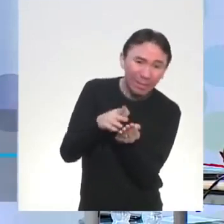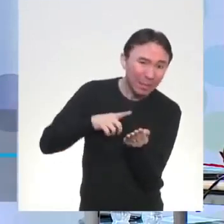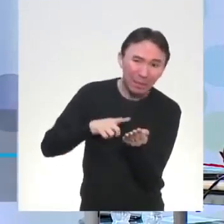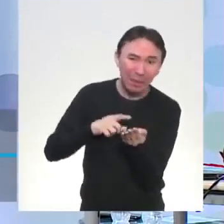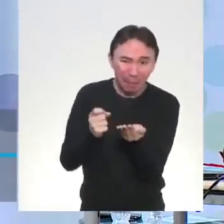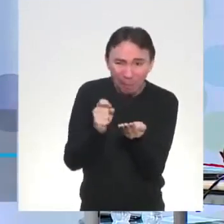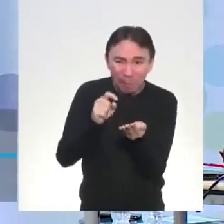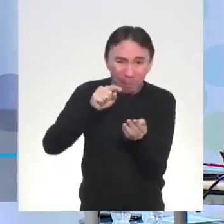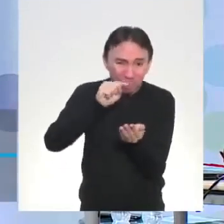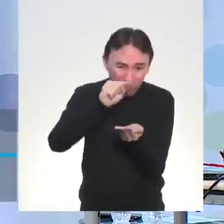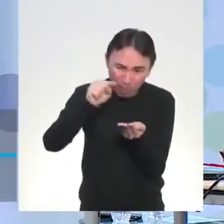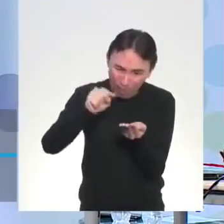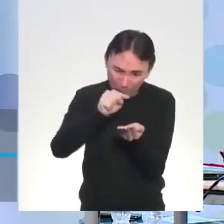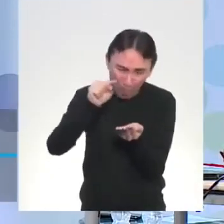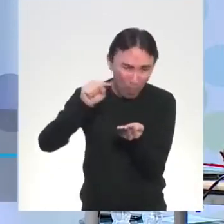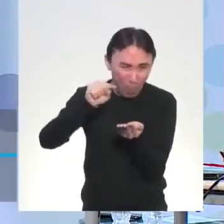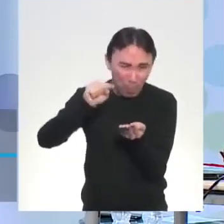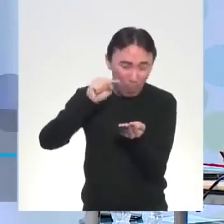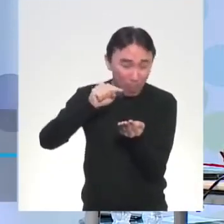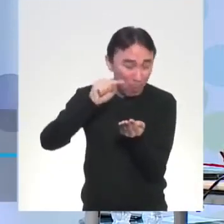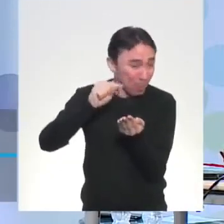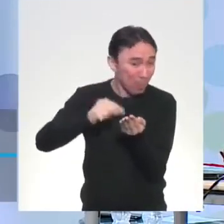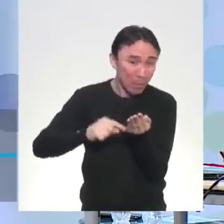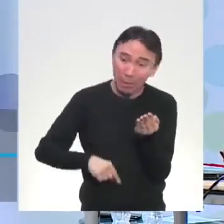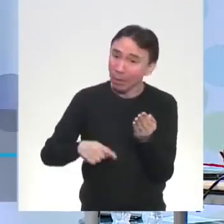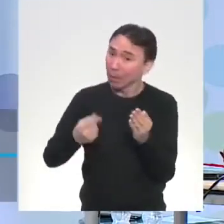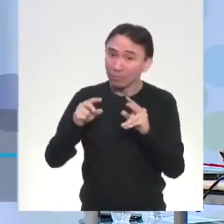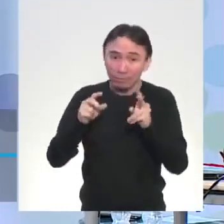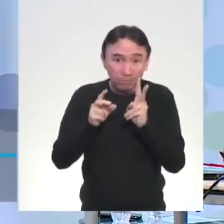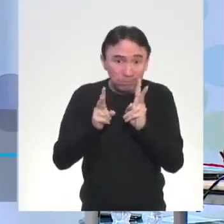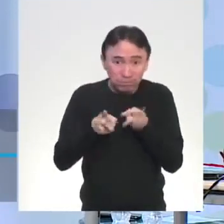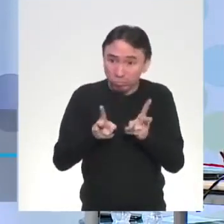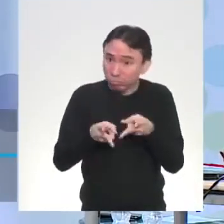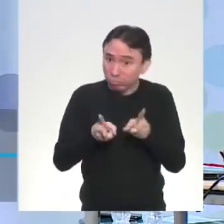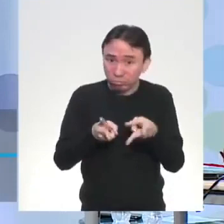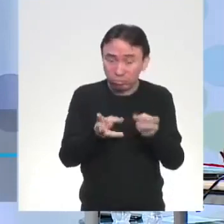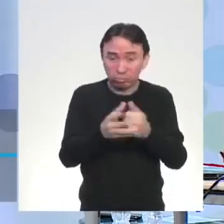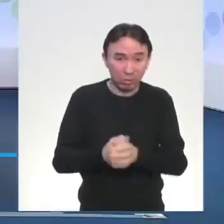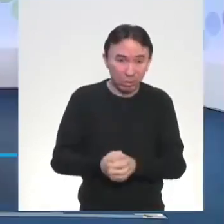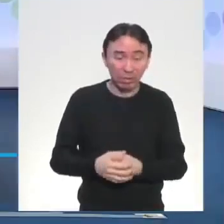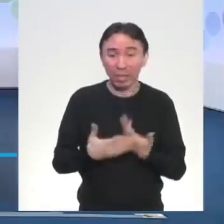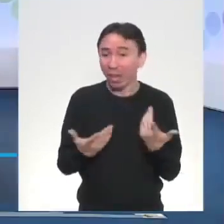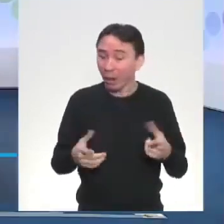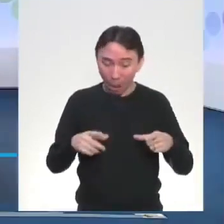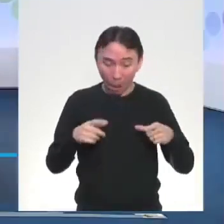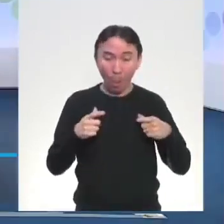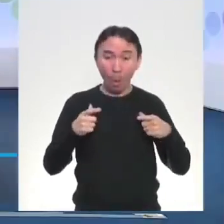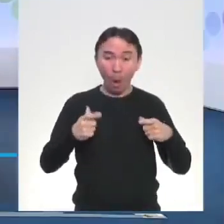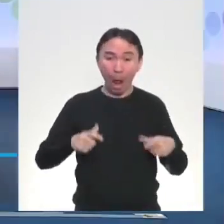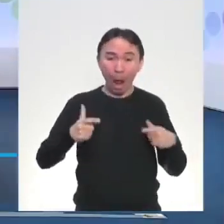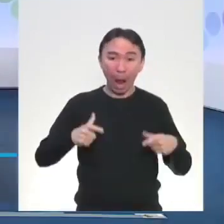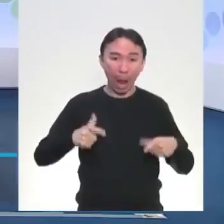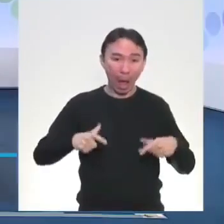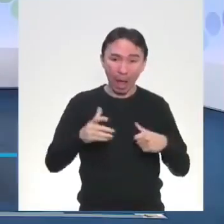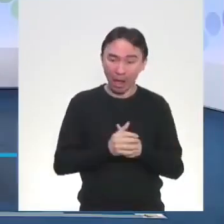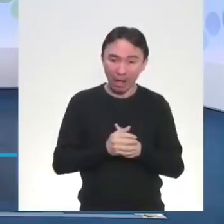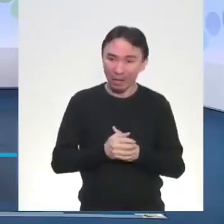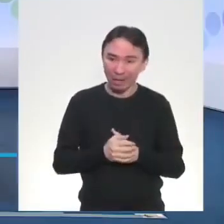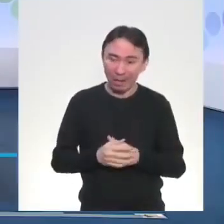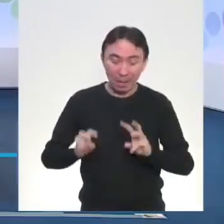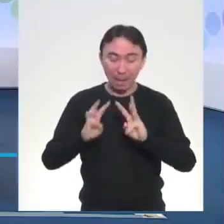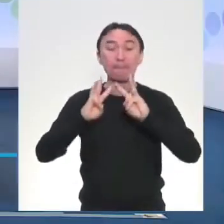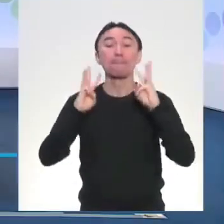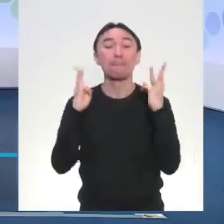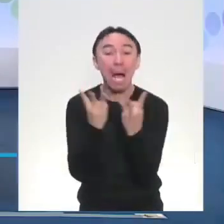pontos, né? Porque é um lugar, né? Um lugar, é abstrato, como você falou, né? Não é uma coisa que tem massa, não é uma coisa que